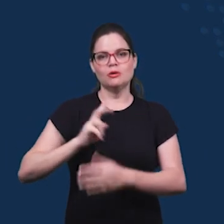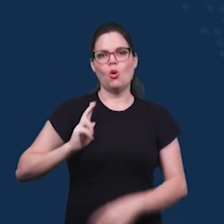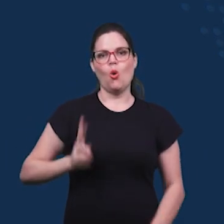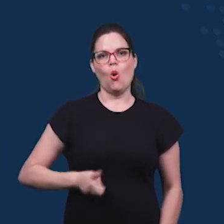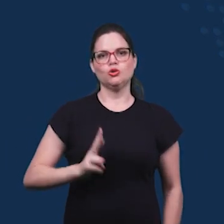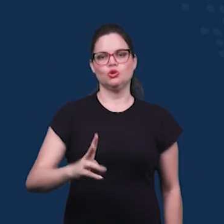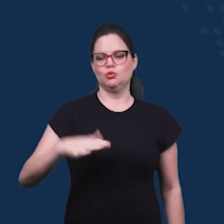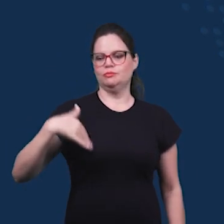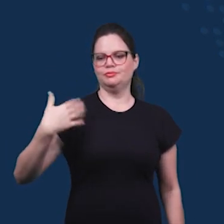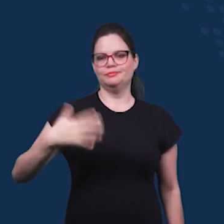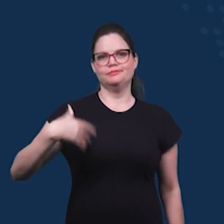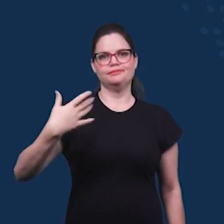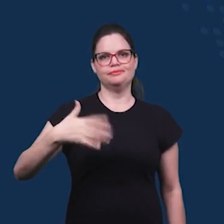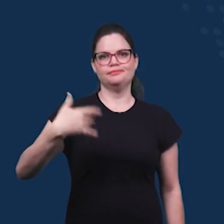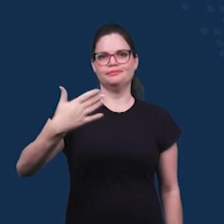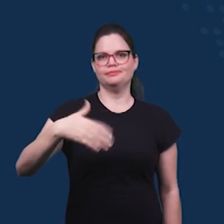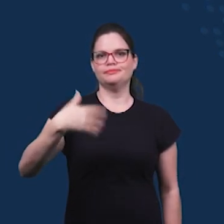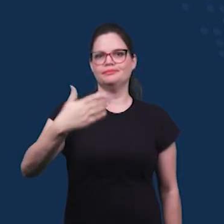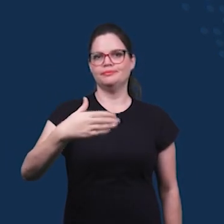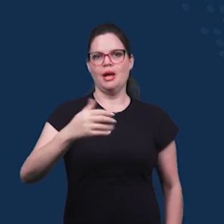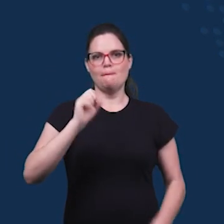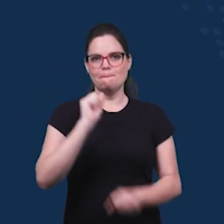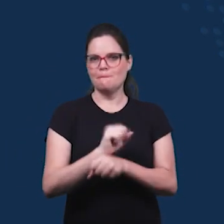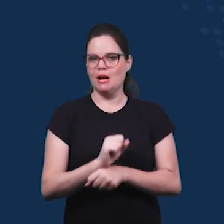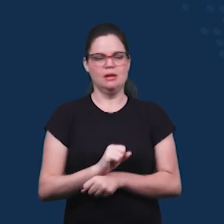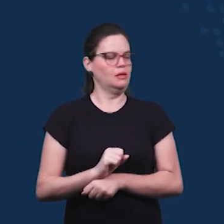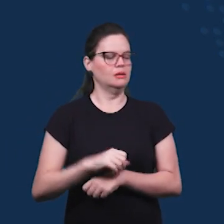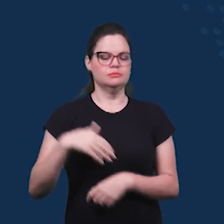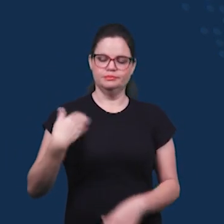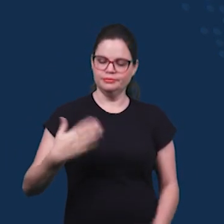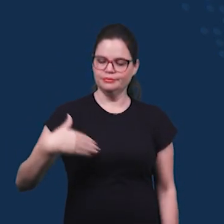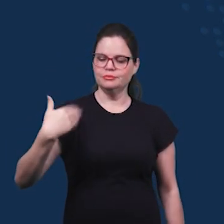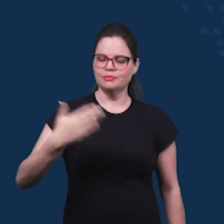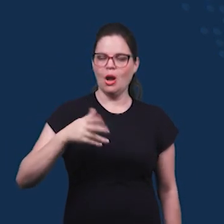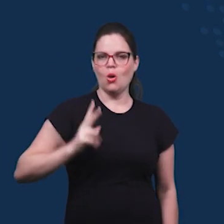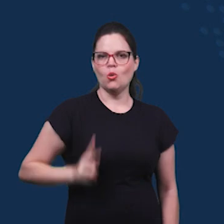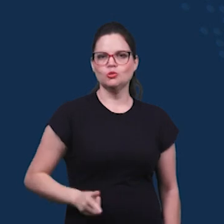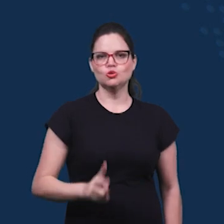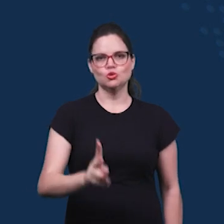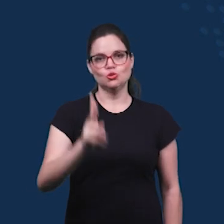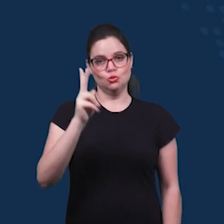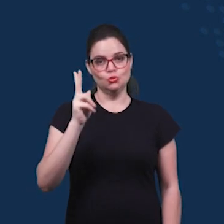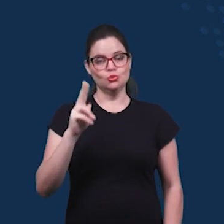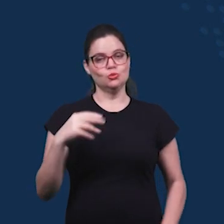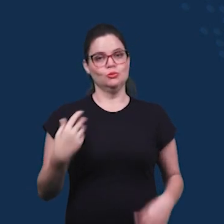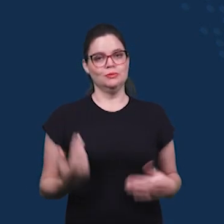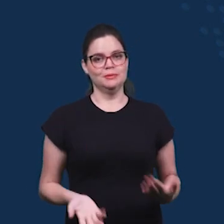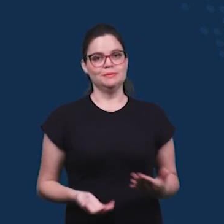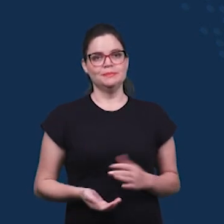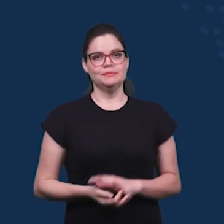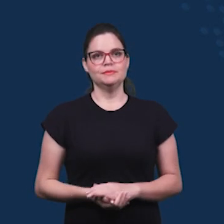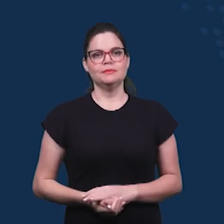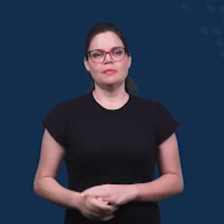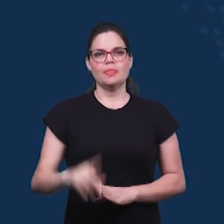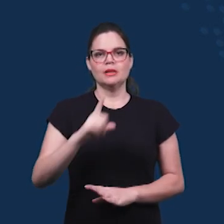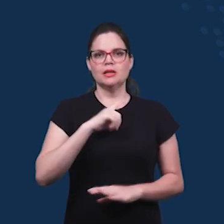com os novos sinais que estão acontecendo. Um dos acidentes,